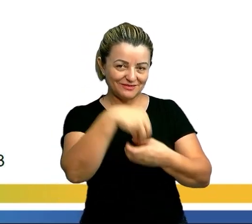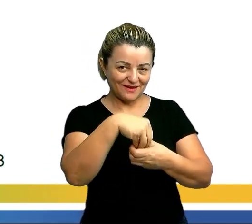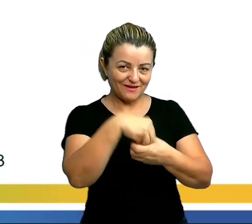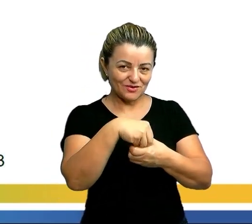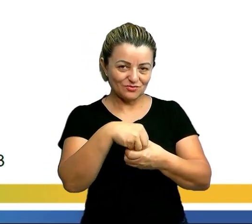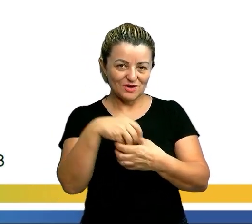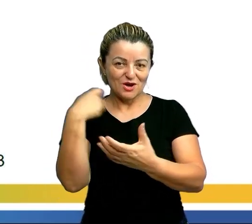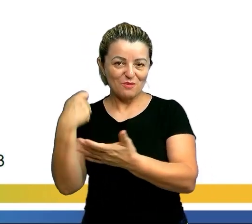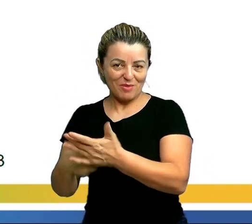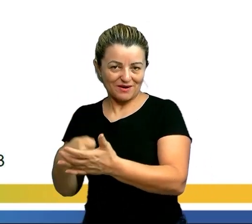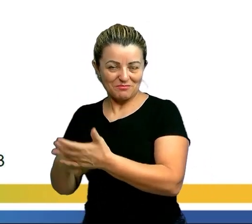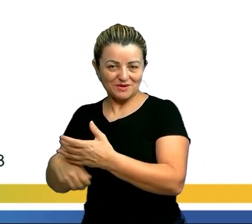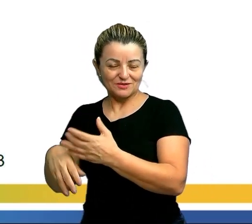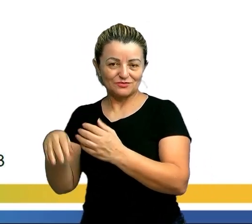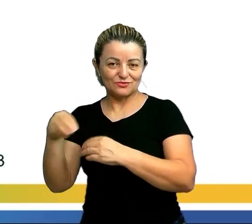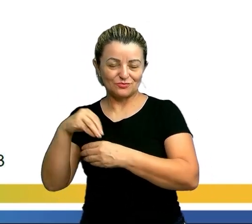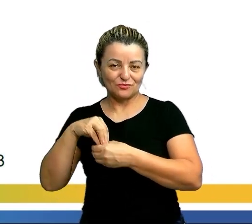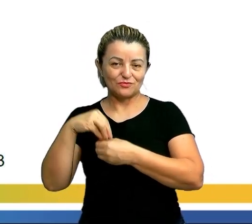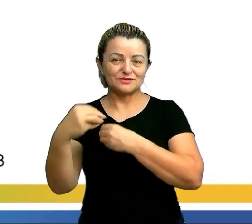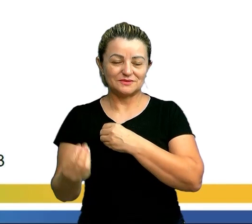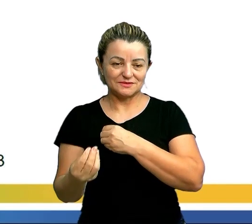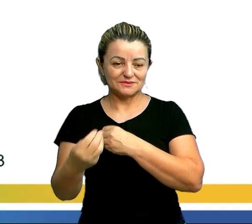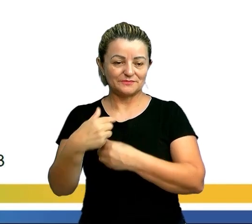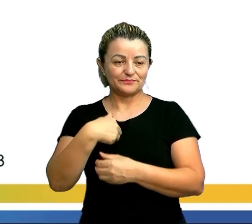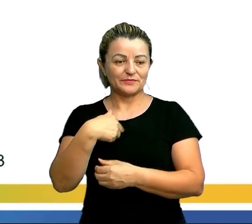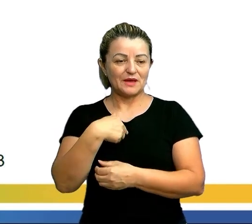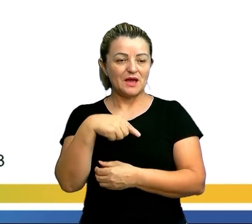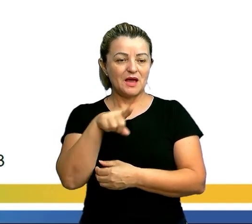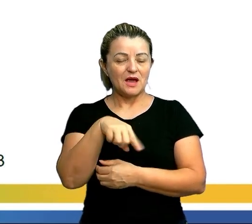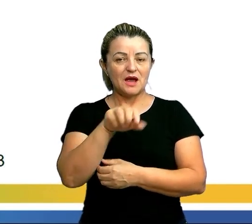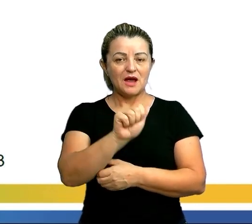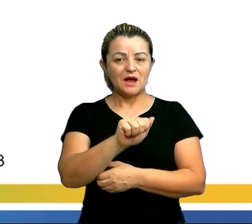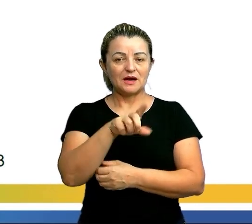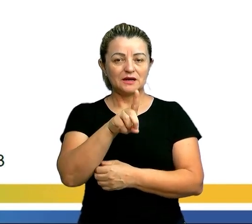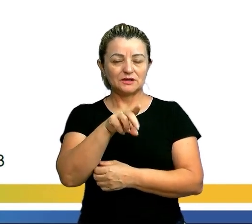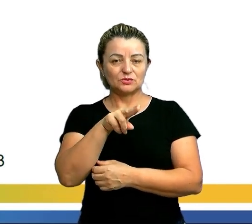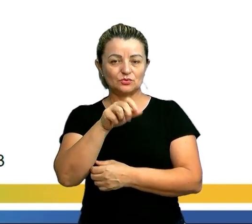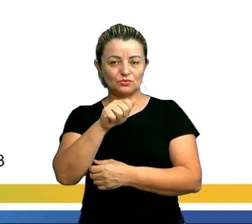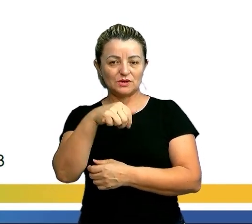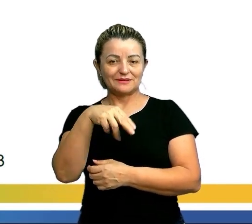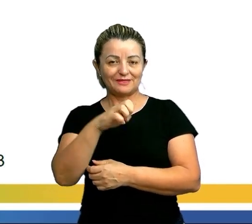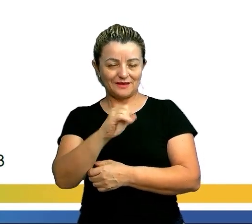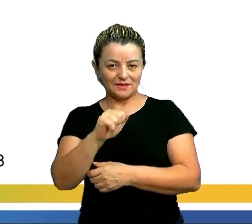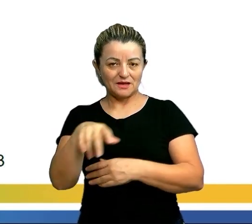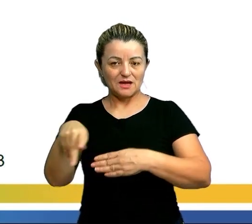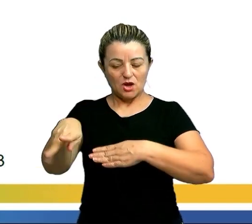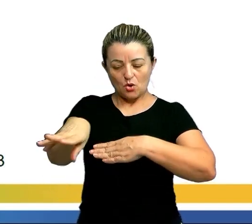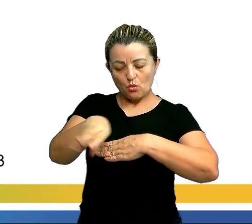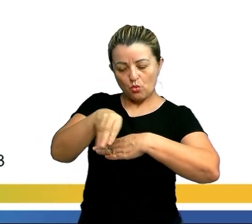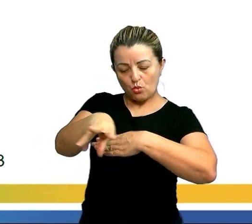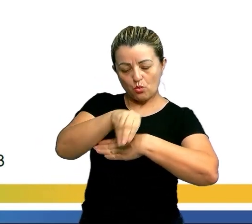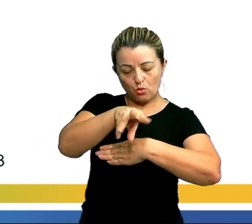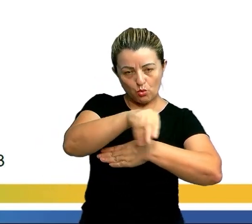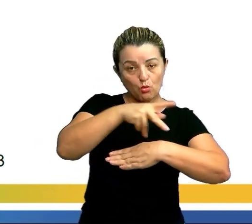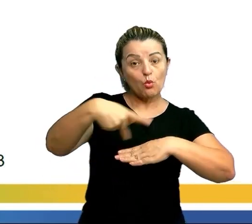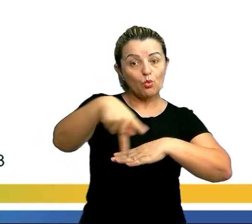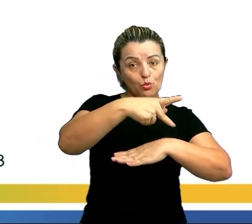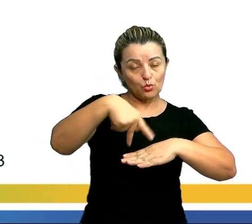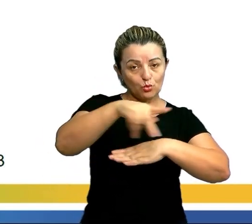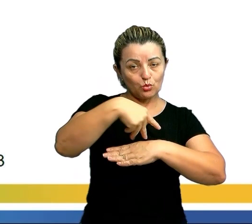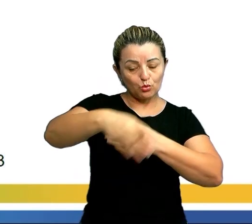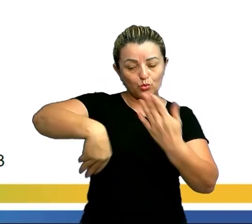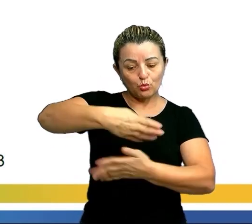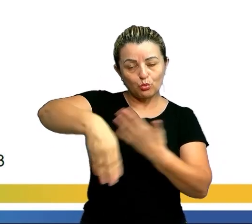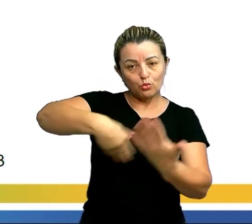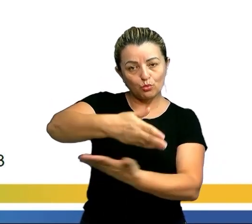significa isso? No caso da União Aduaneira, os países signatários, eles fazem trocas